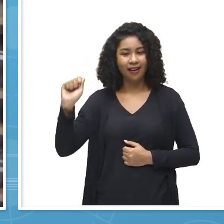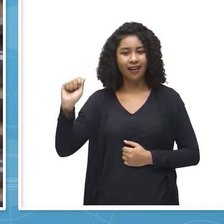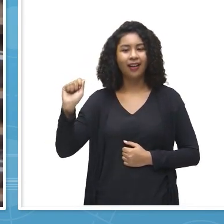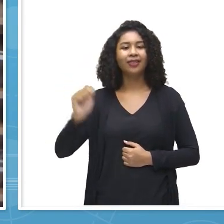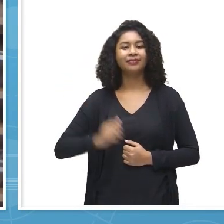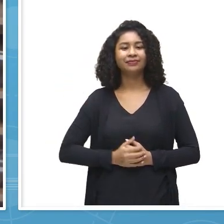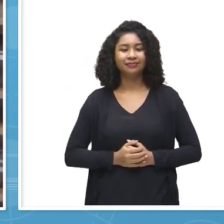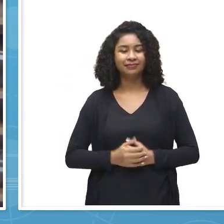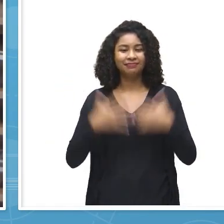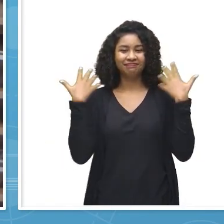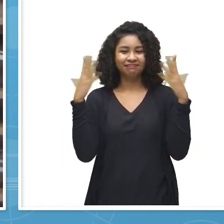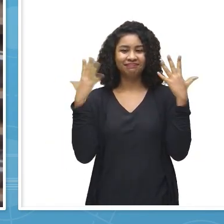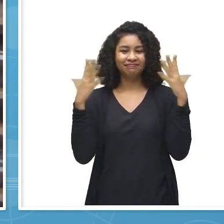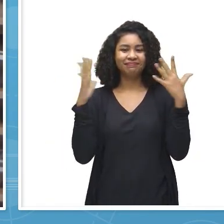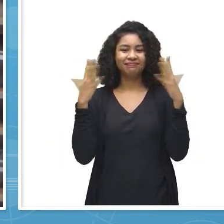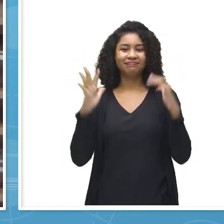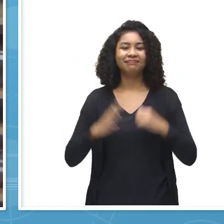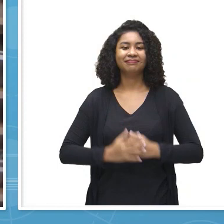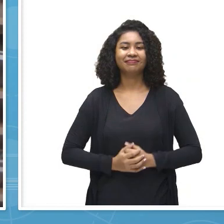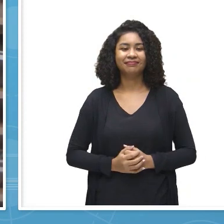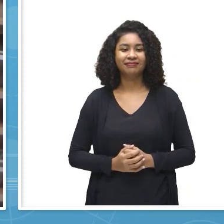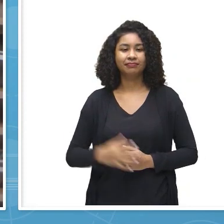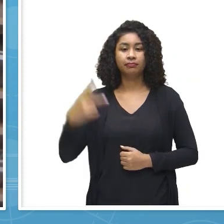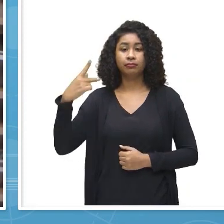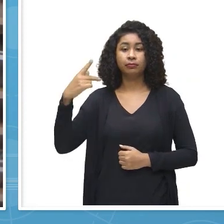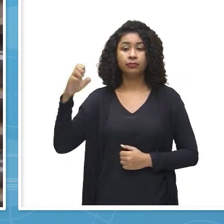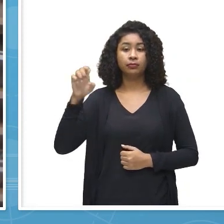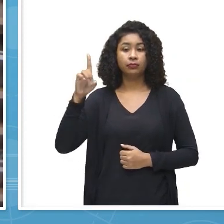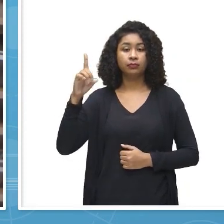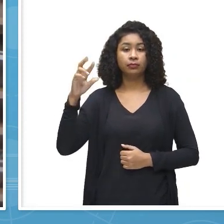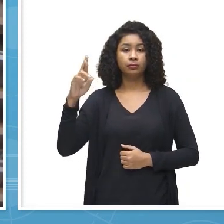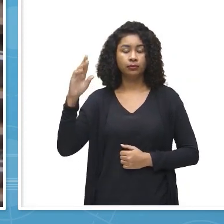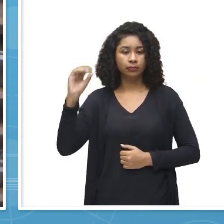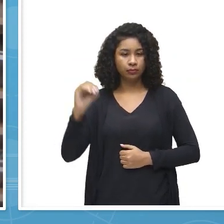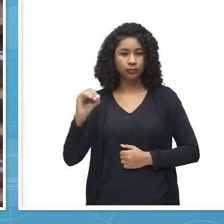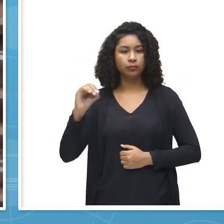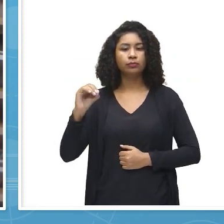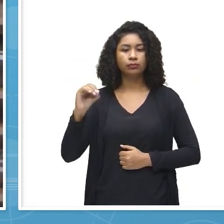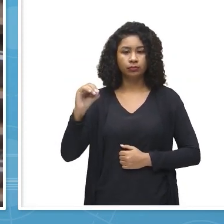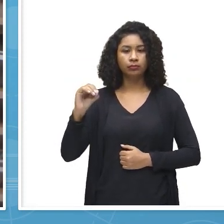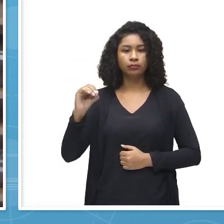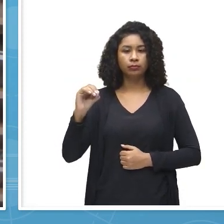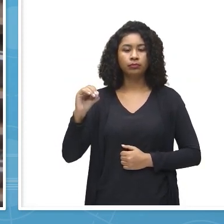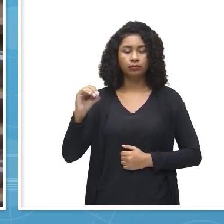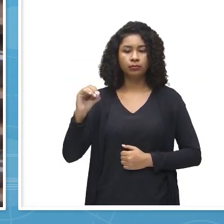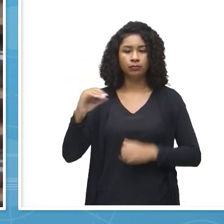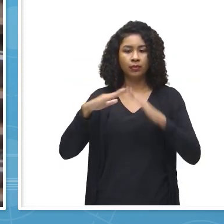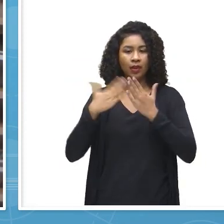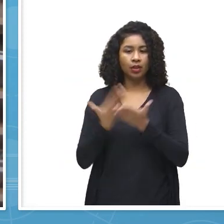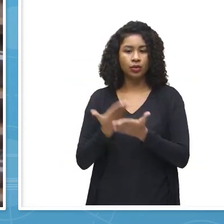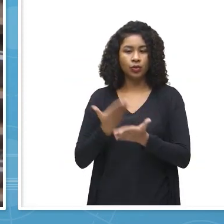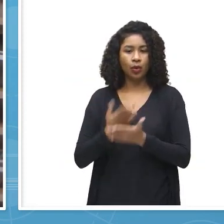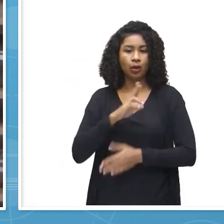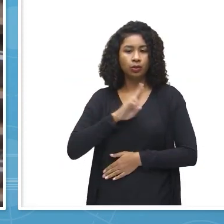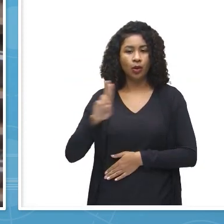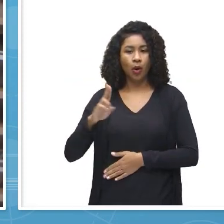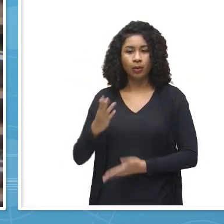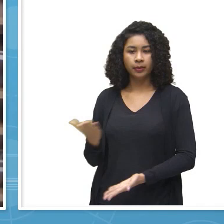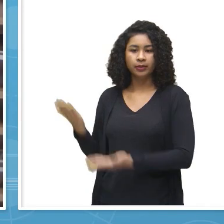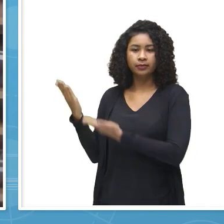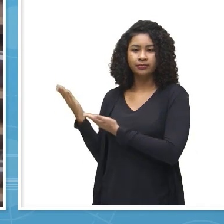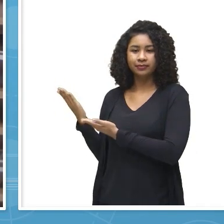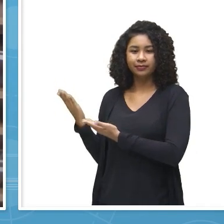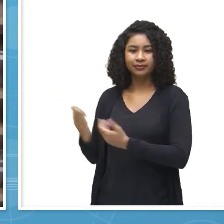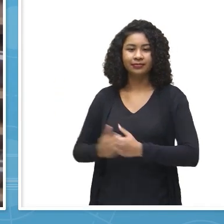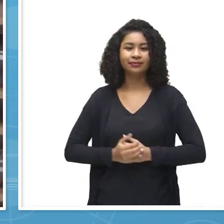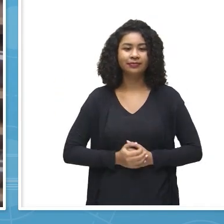Árica. O Pedro Henrique, ele é da escola Engenheiro João Alberto Menezes Braga,